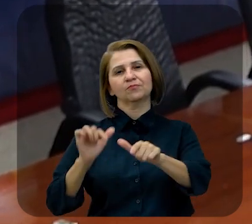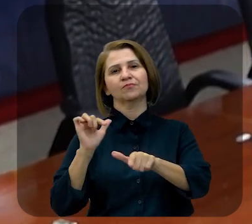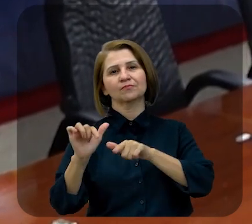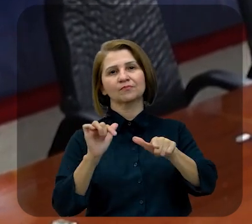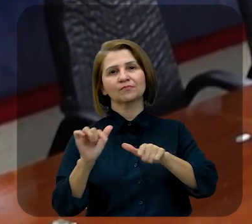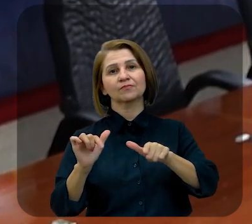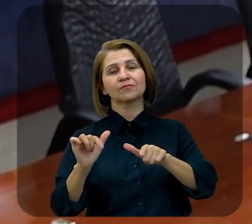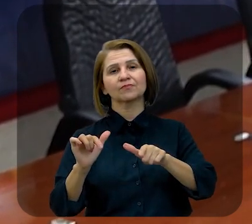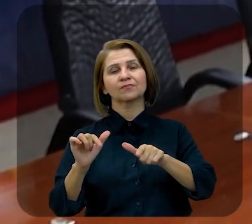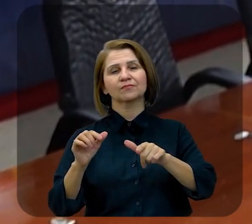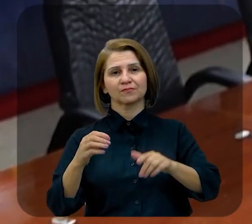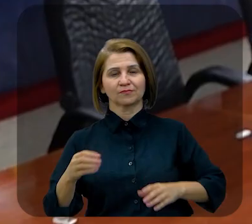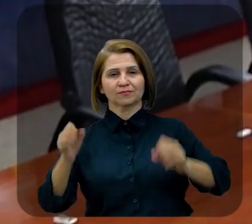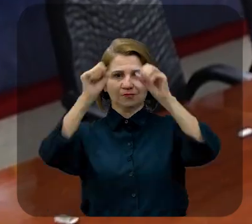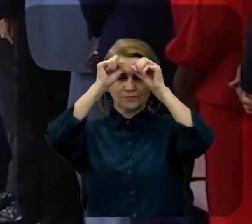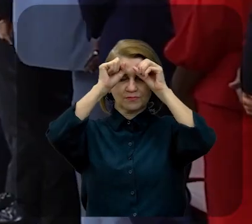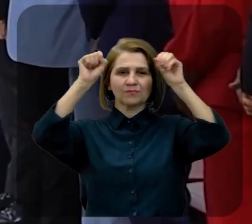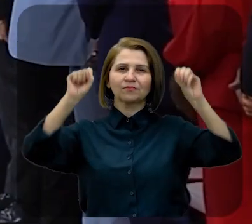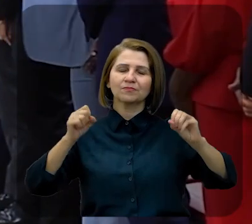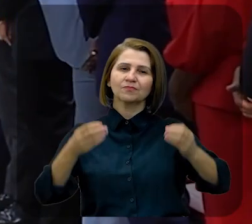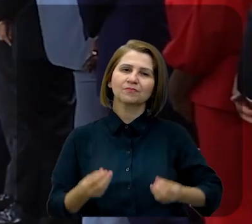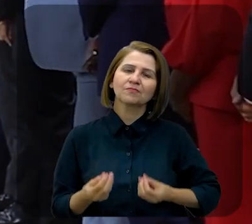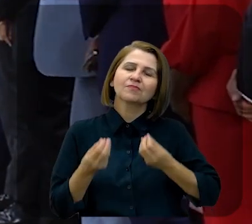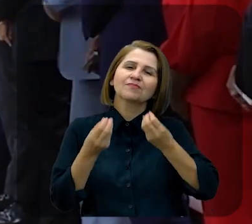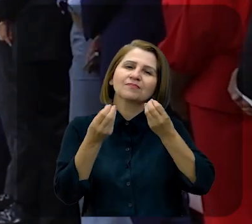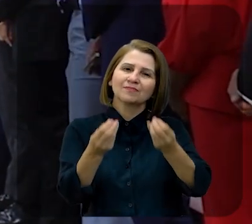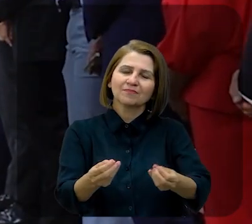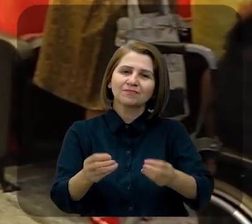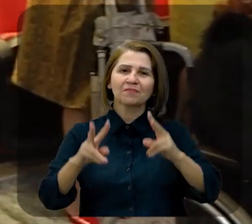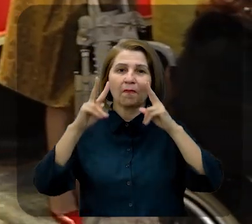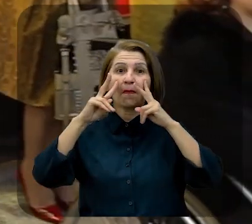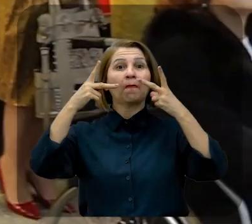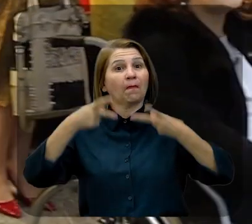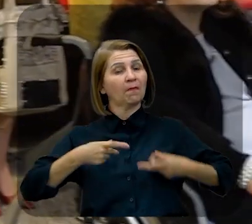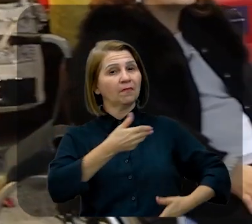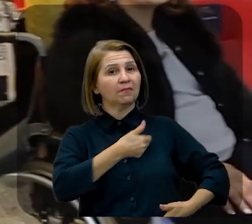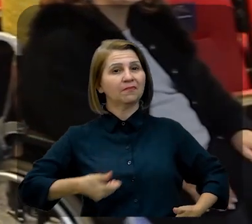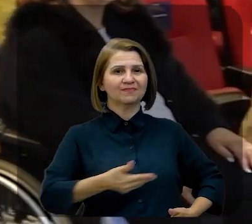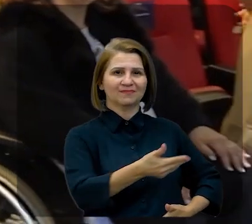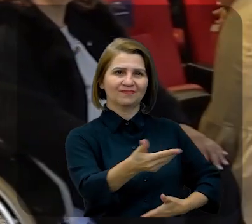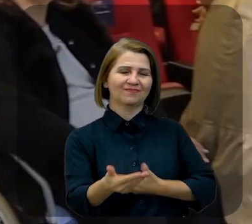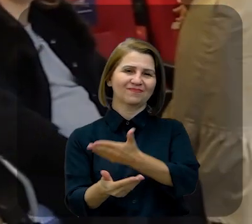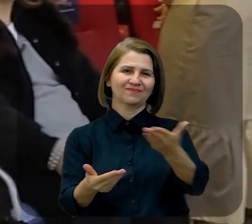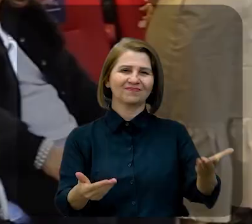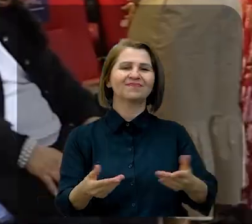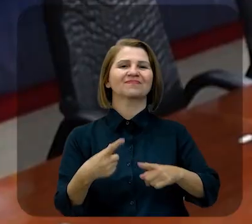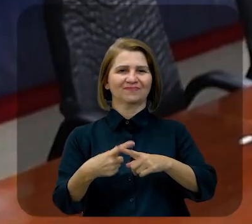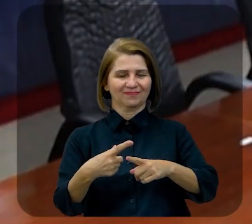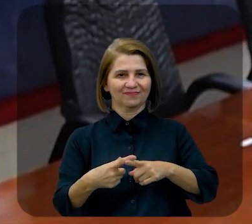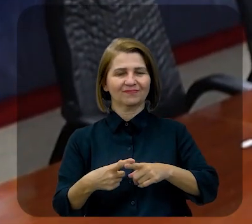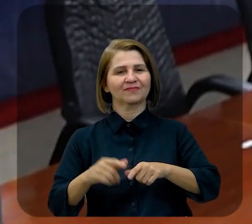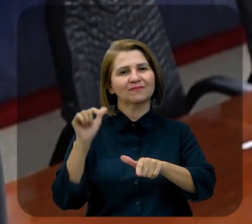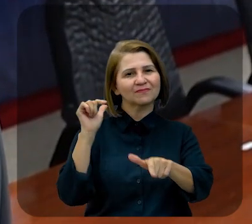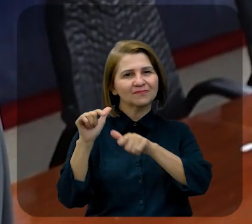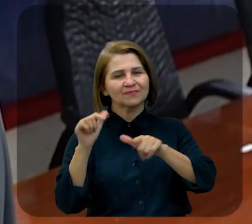É uma forma do nosso tribunal emprestar um reconhecimento público a essas personalidades pela conduta que tiveram em prol